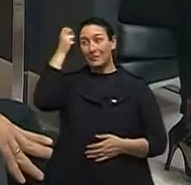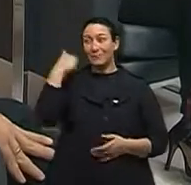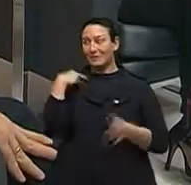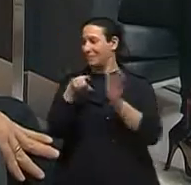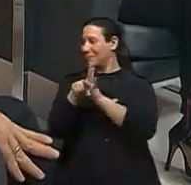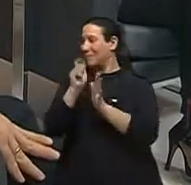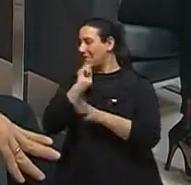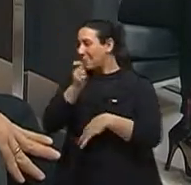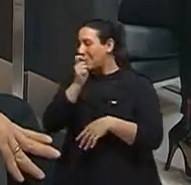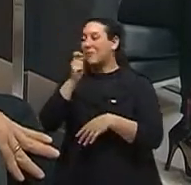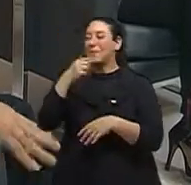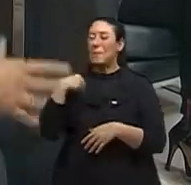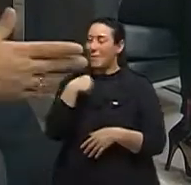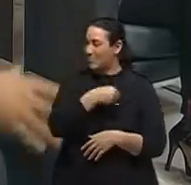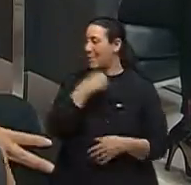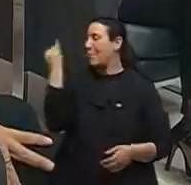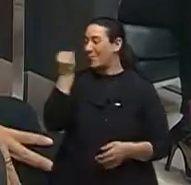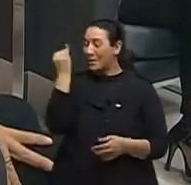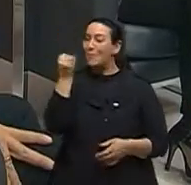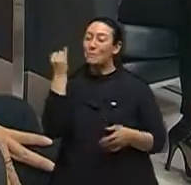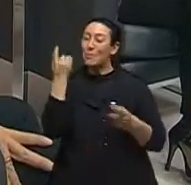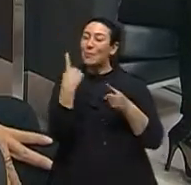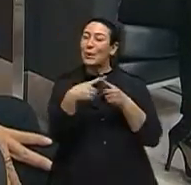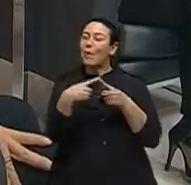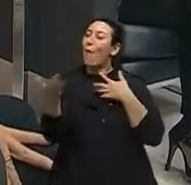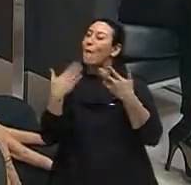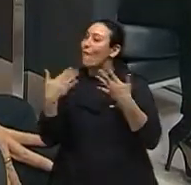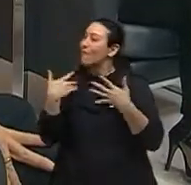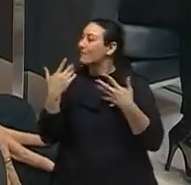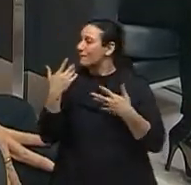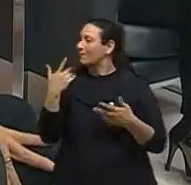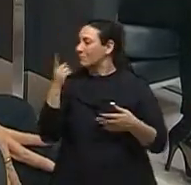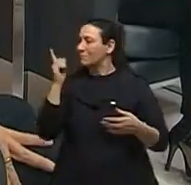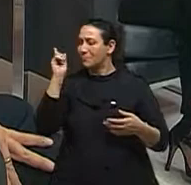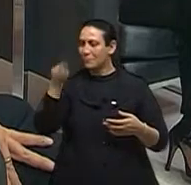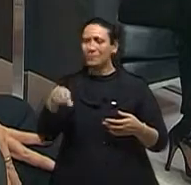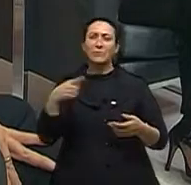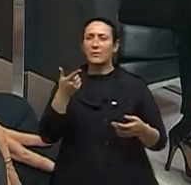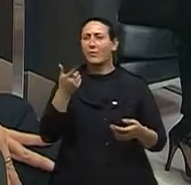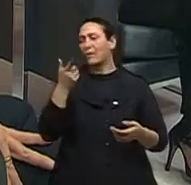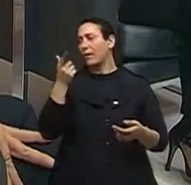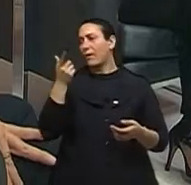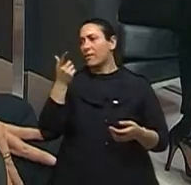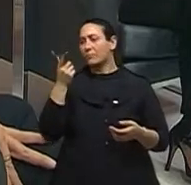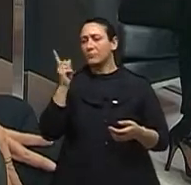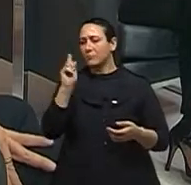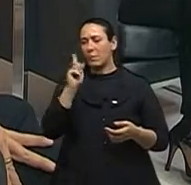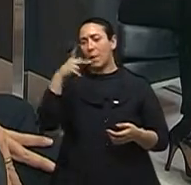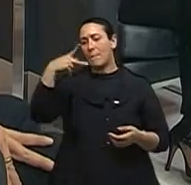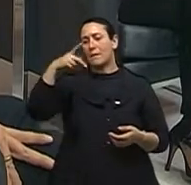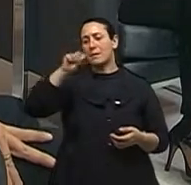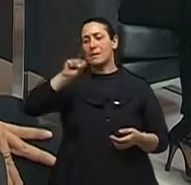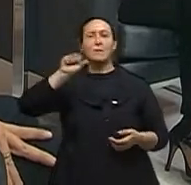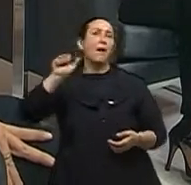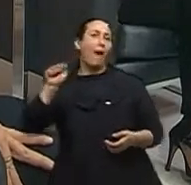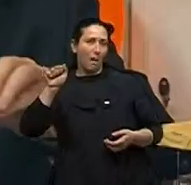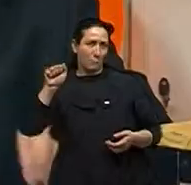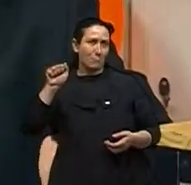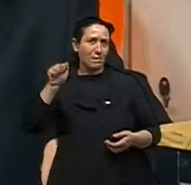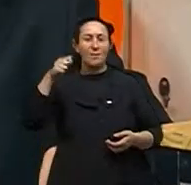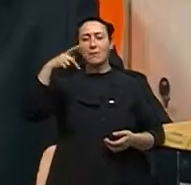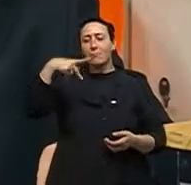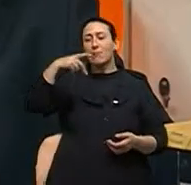tô não mas é é o PSA é mas não é só o de sang não só o PSA tá quando